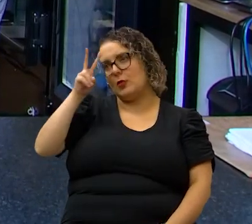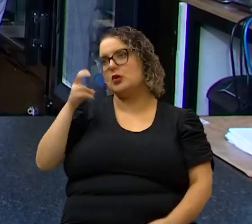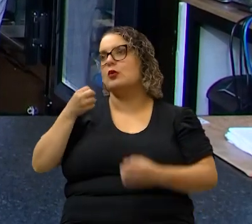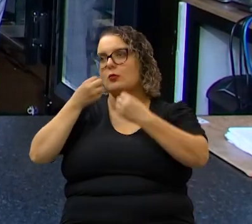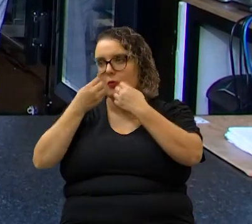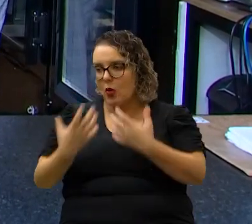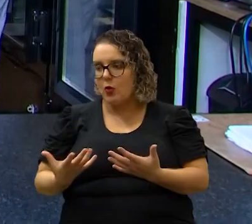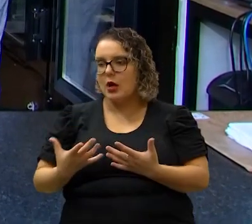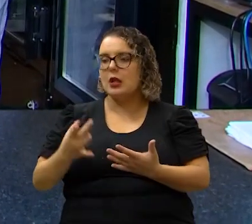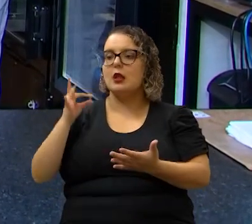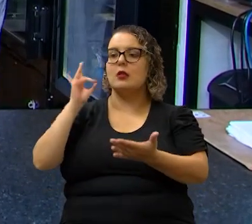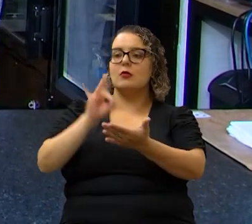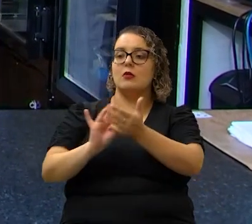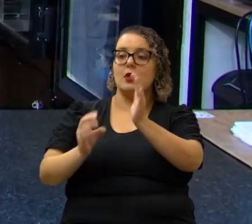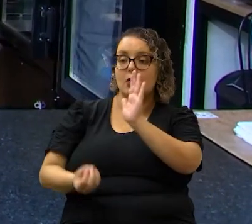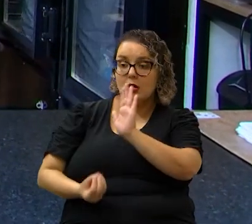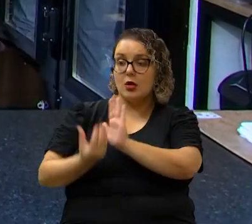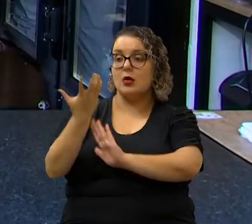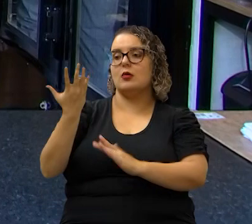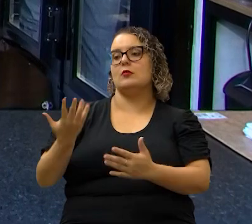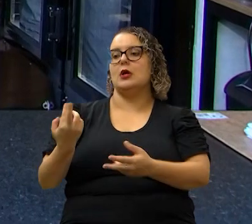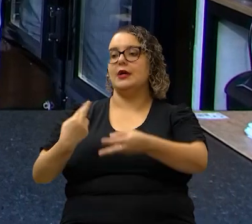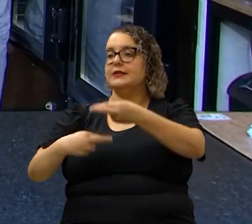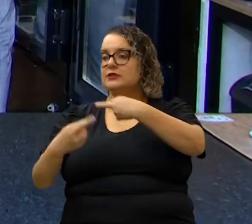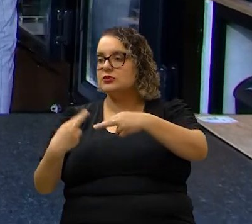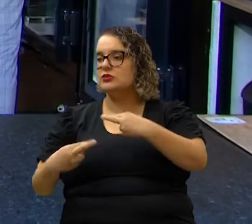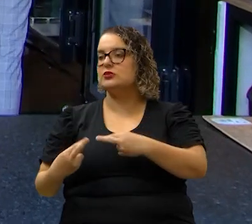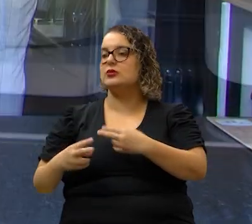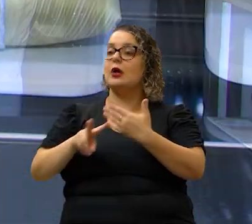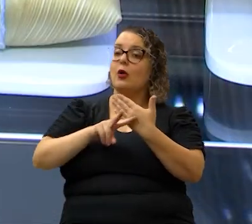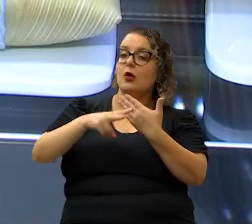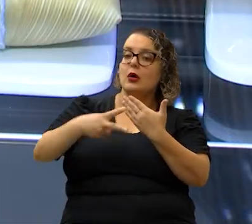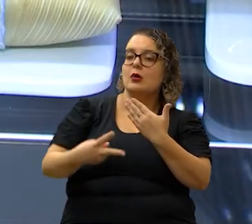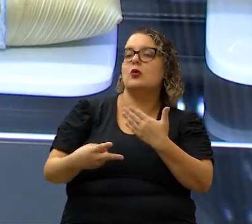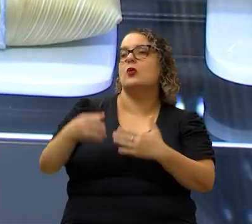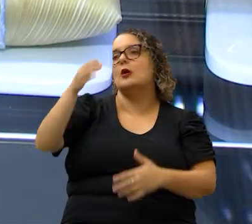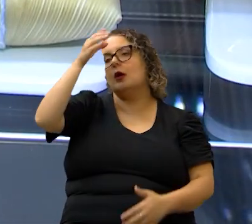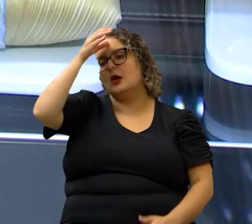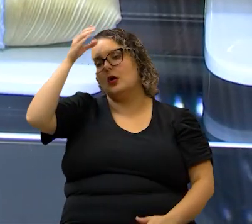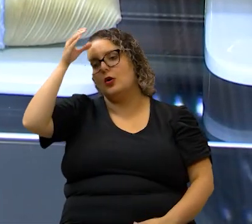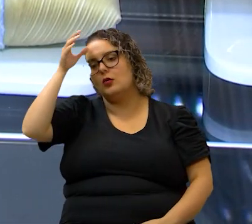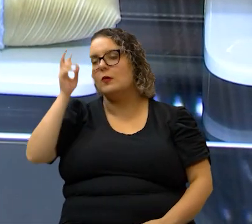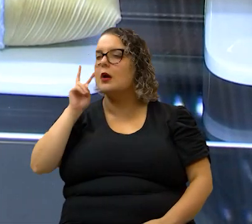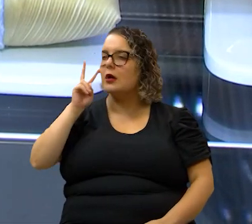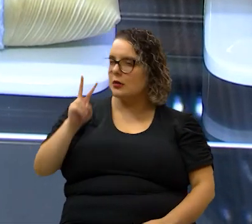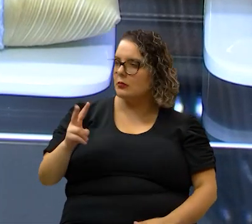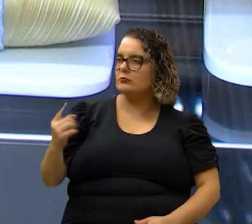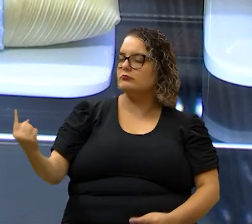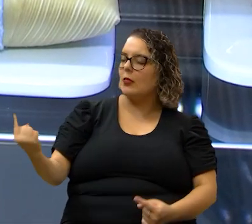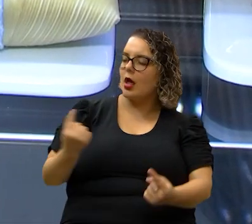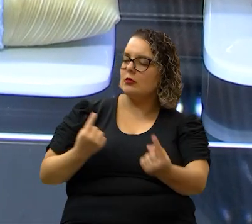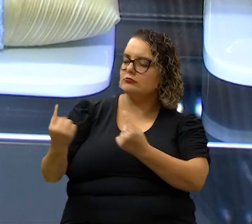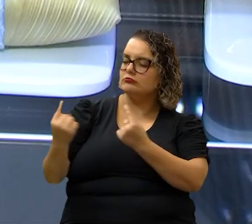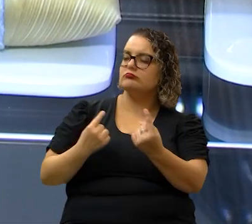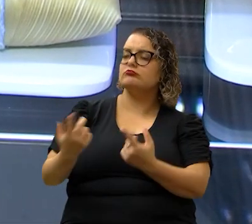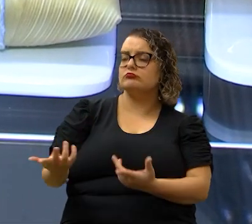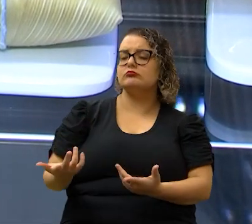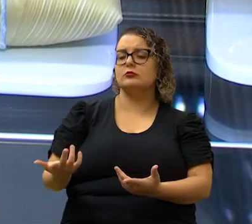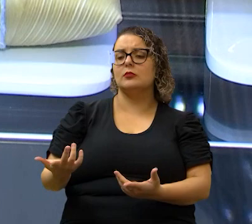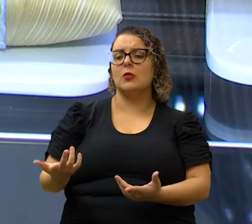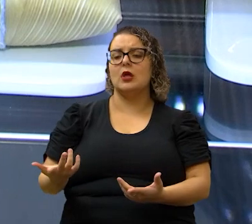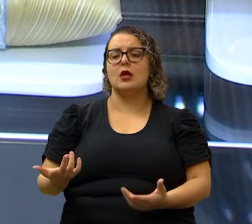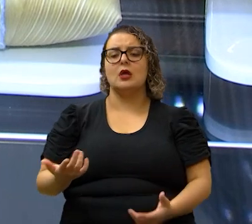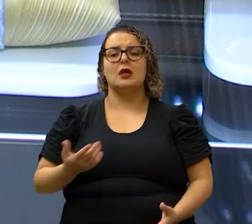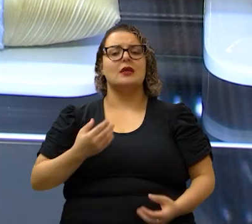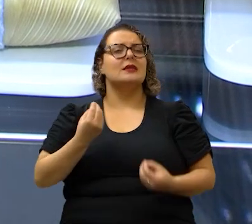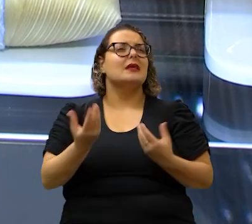né? Enfim. Então foi realmente criar esse relacionamento que, consequentemente, o cliente ele vinha com mais frequência. Porque foi, querendo ou não... Mas